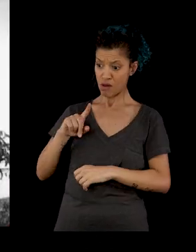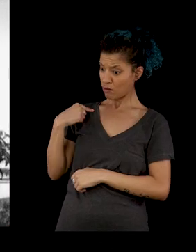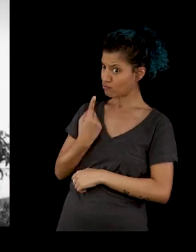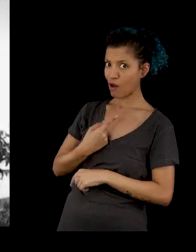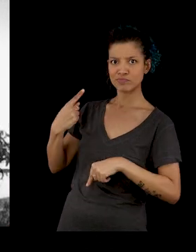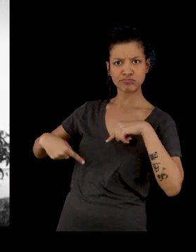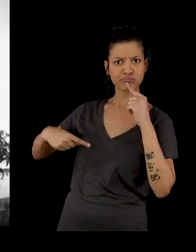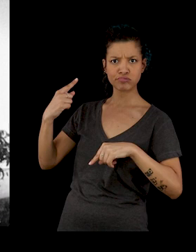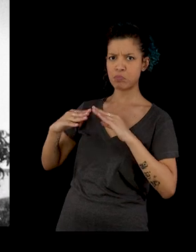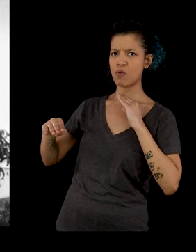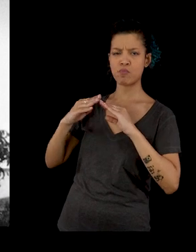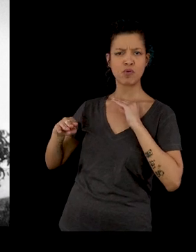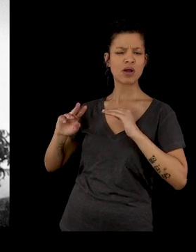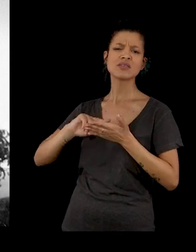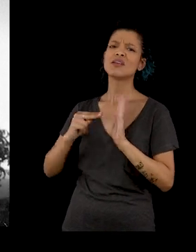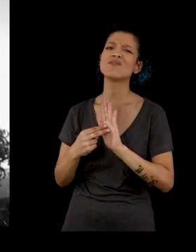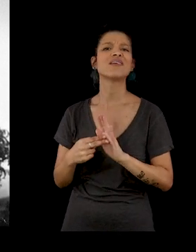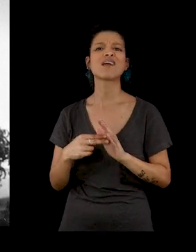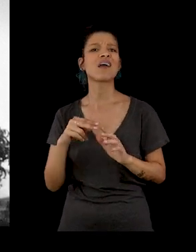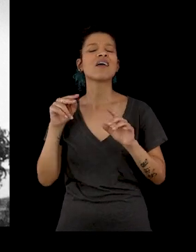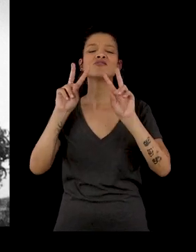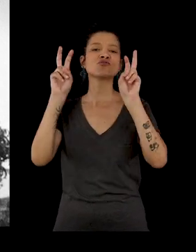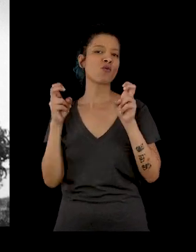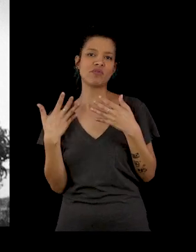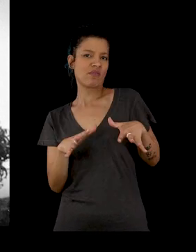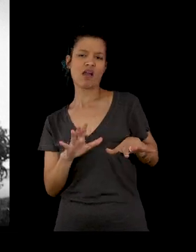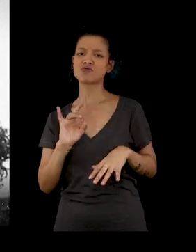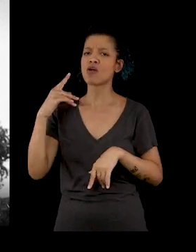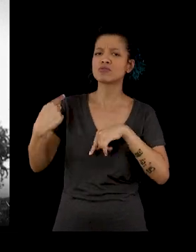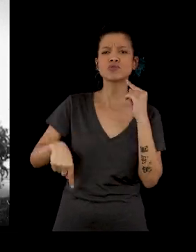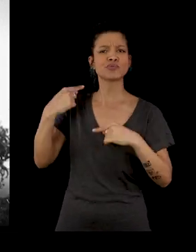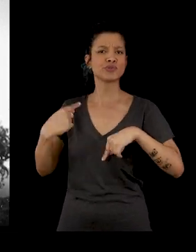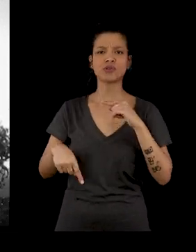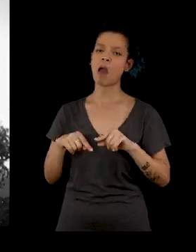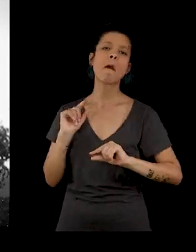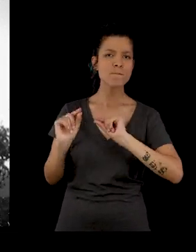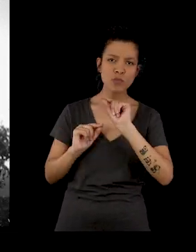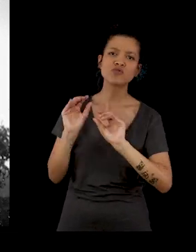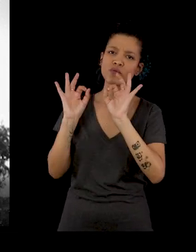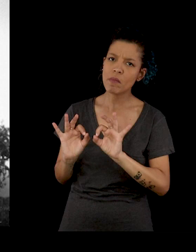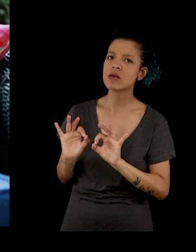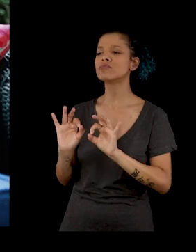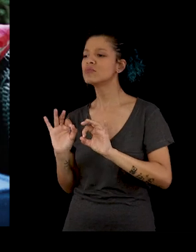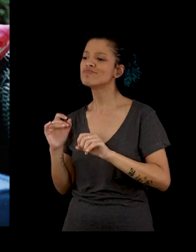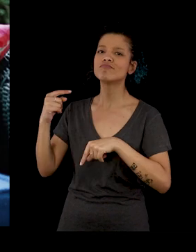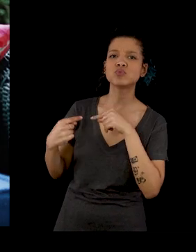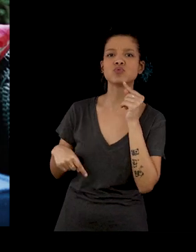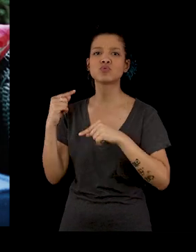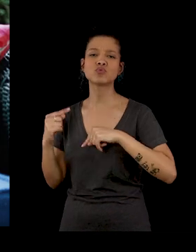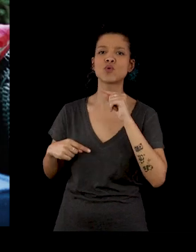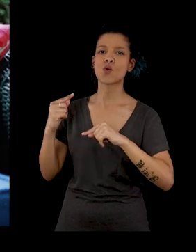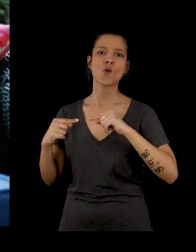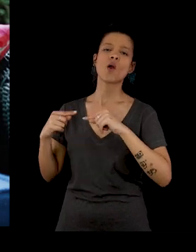discutia muito. Né? Era realmente um motivo de discussão. Então isso gerou muita confusão hoje eu acho